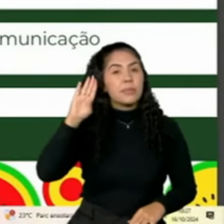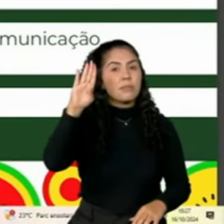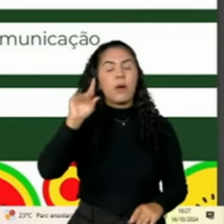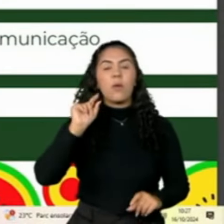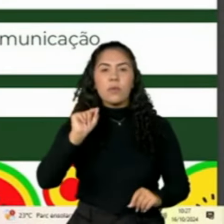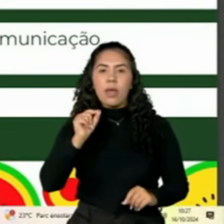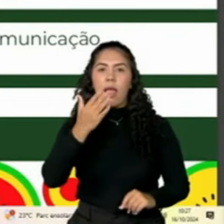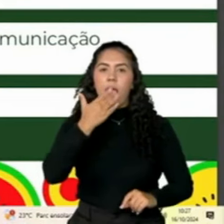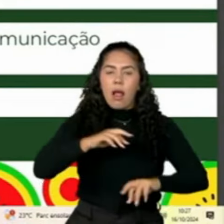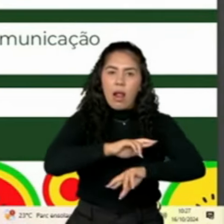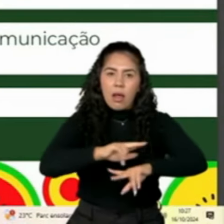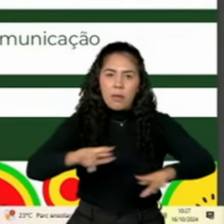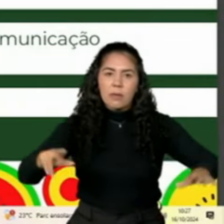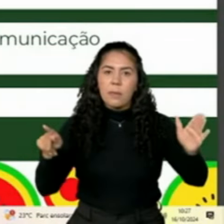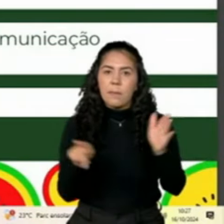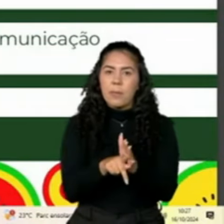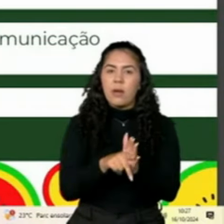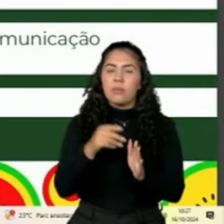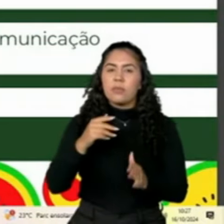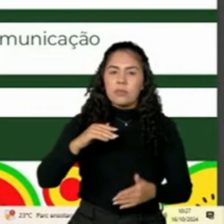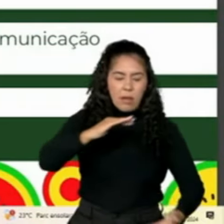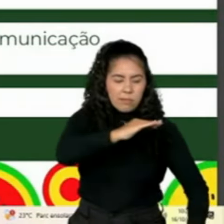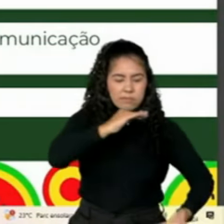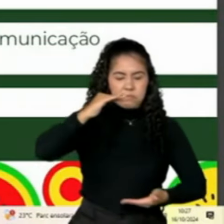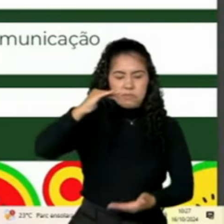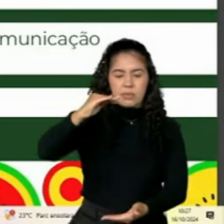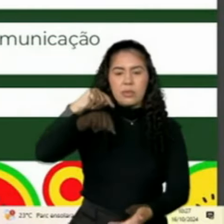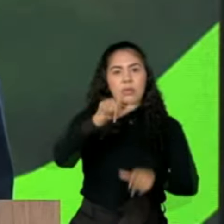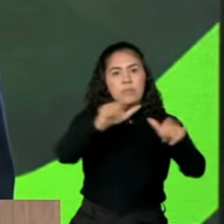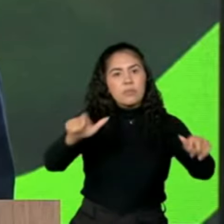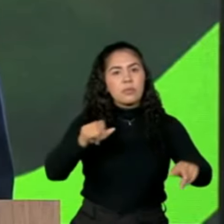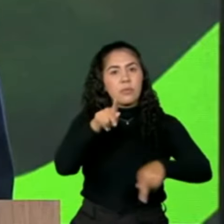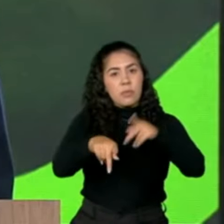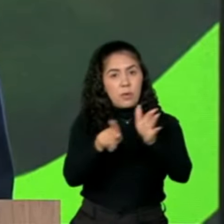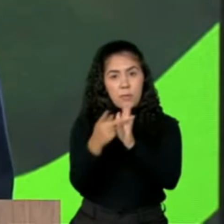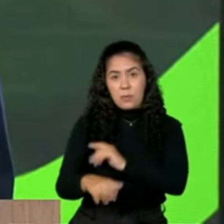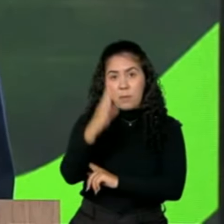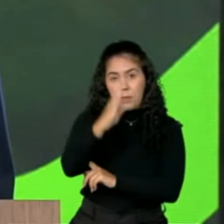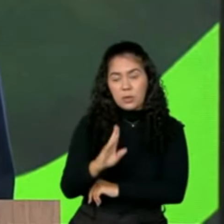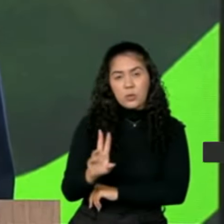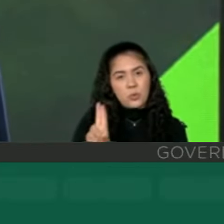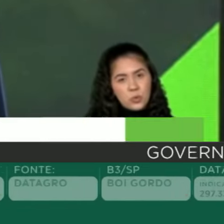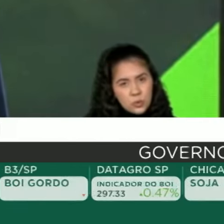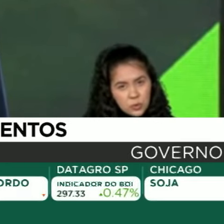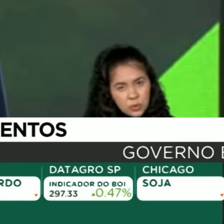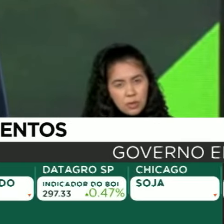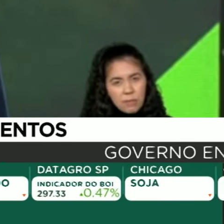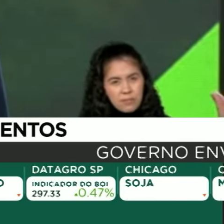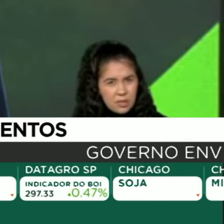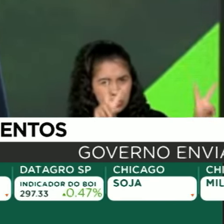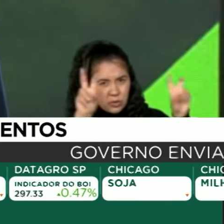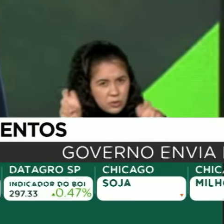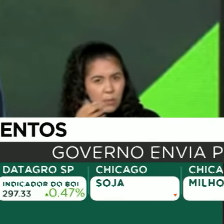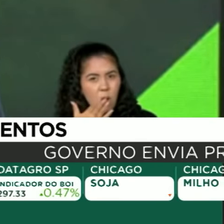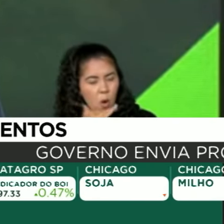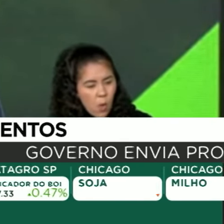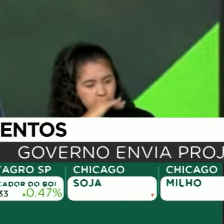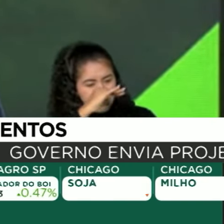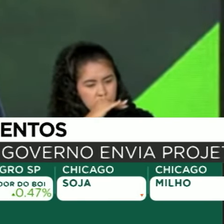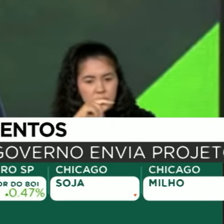os alimentos da cesta básica consumidos pelo povo brasileiro. Na produção, falando em cesta básica, lançamos